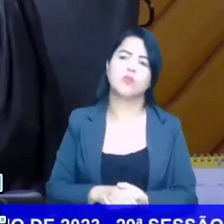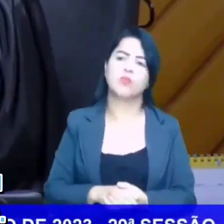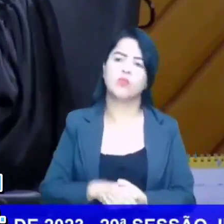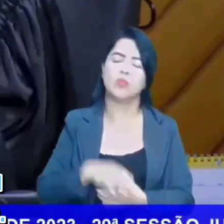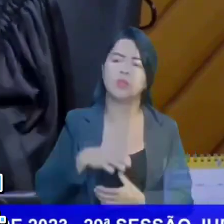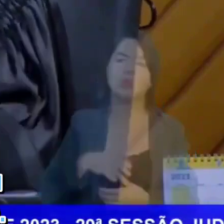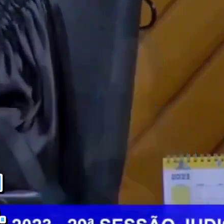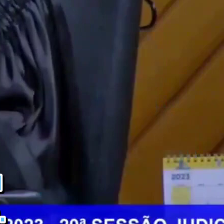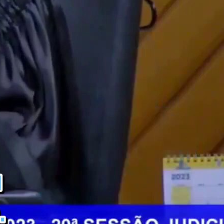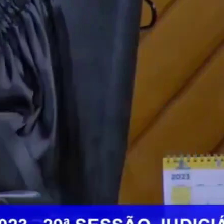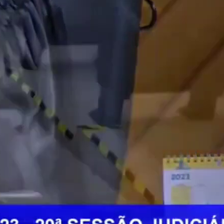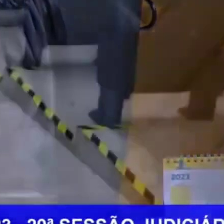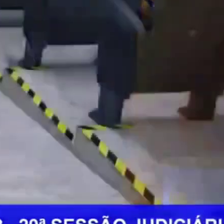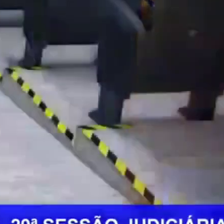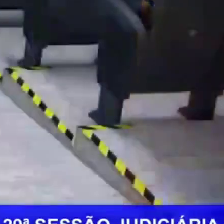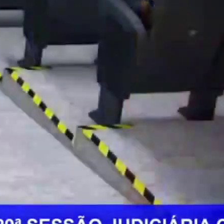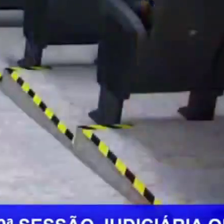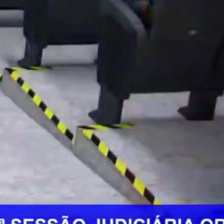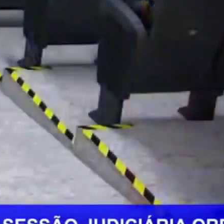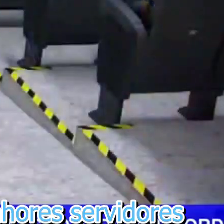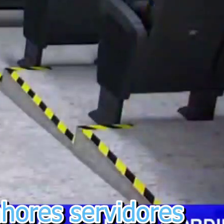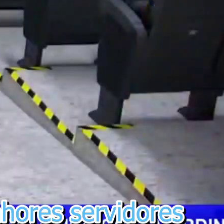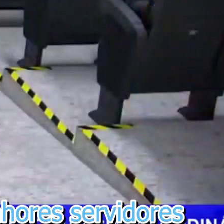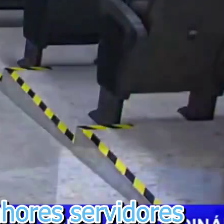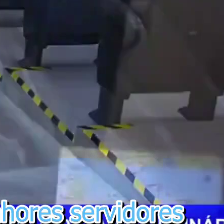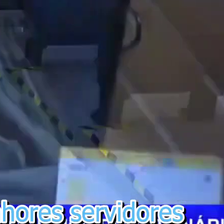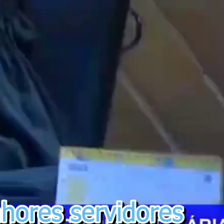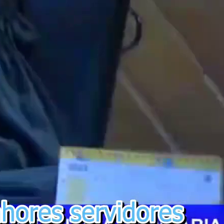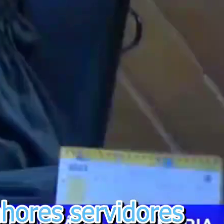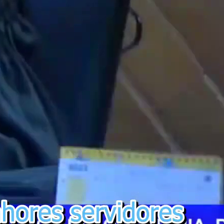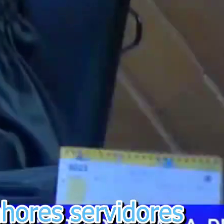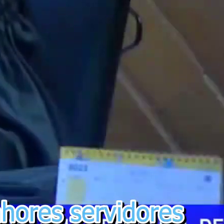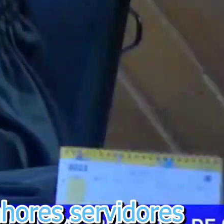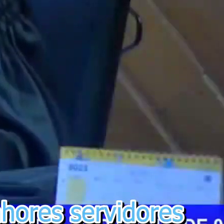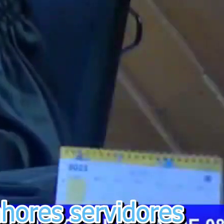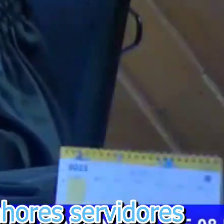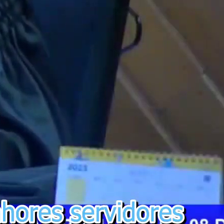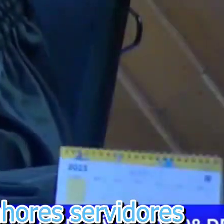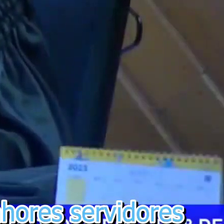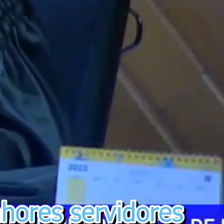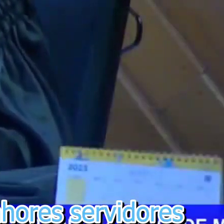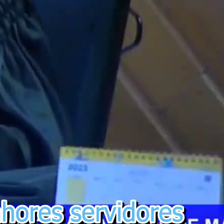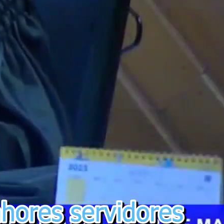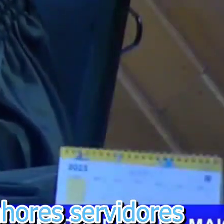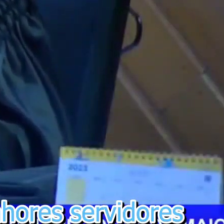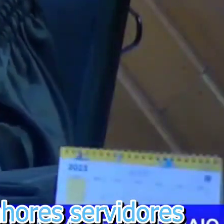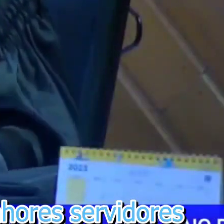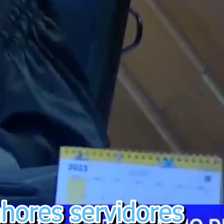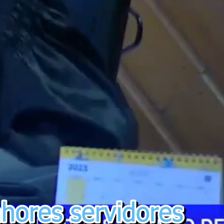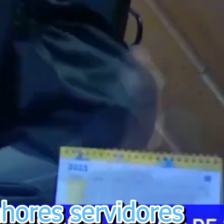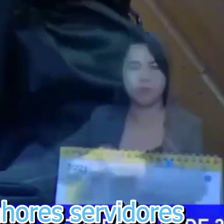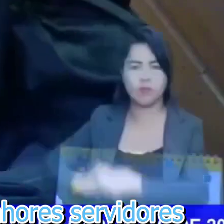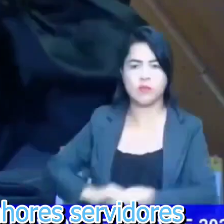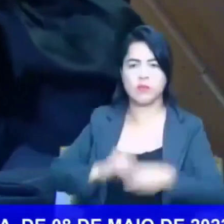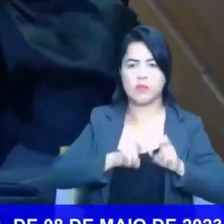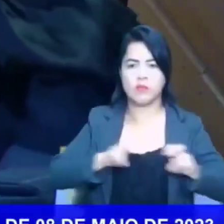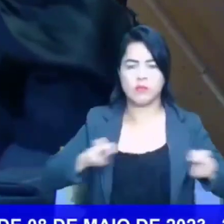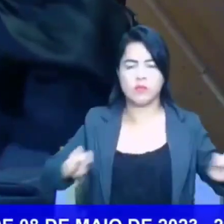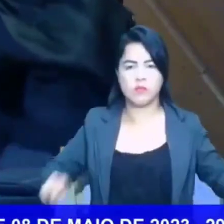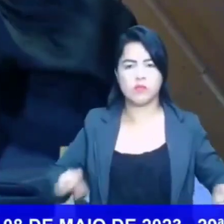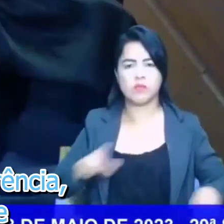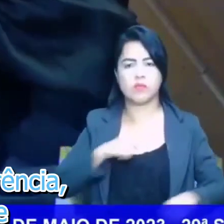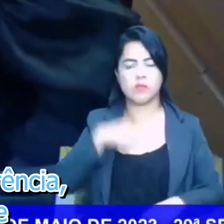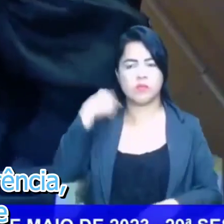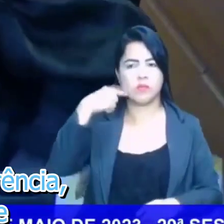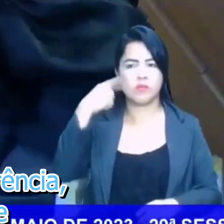juiz Paulo Madeira. Senhor presidente, eminente corregedor, eminentes pares, senhores servidores, Paulo Madeira,